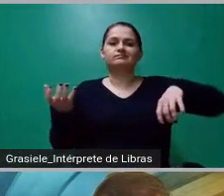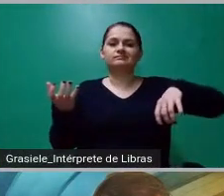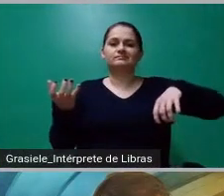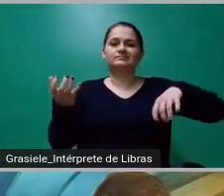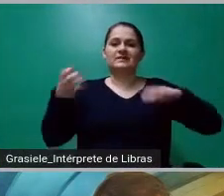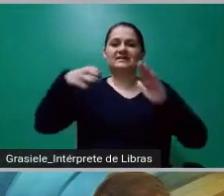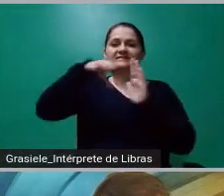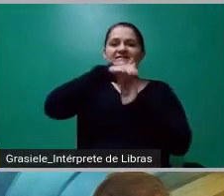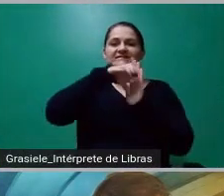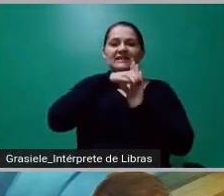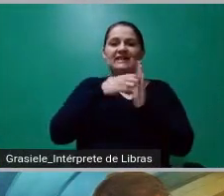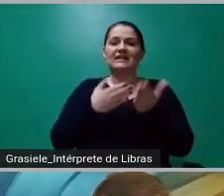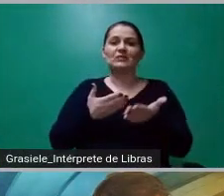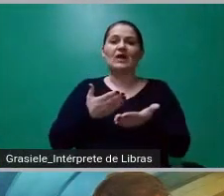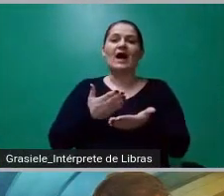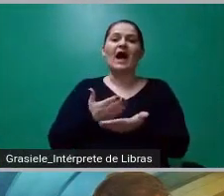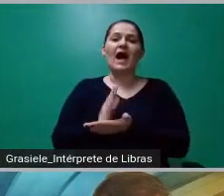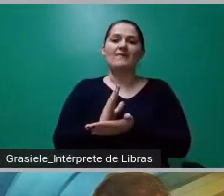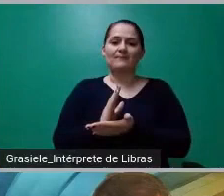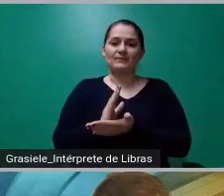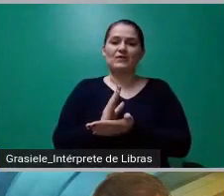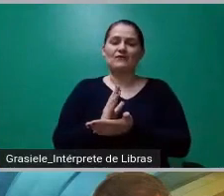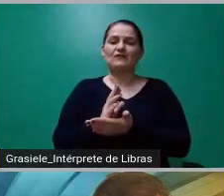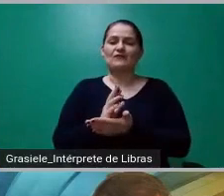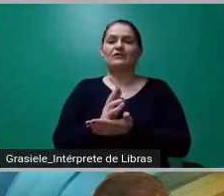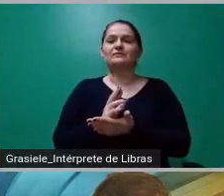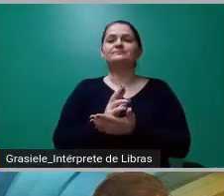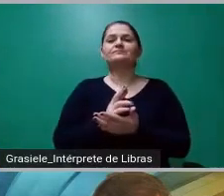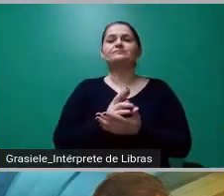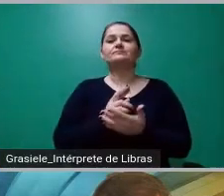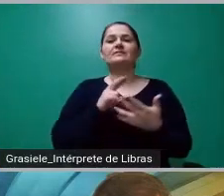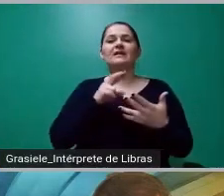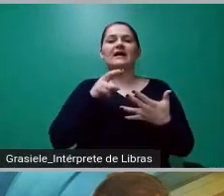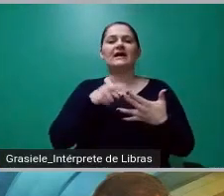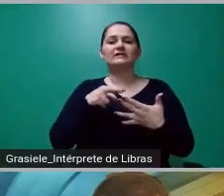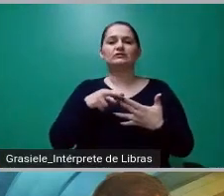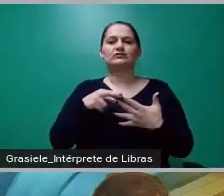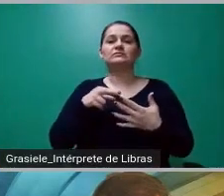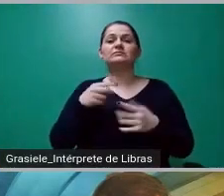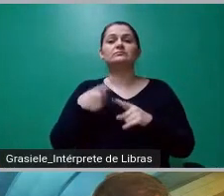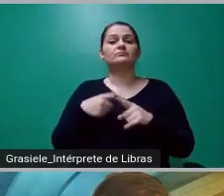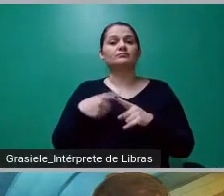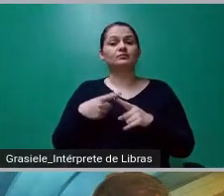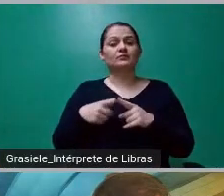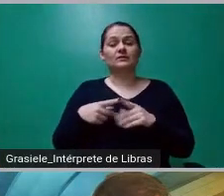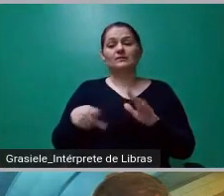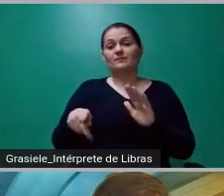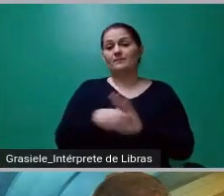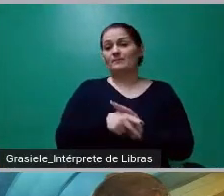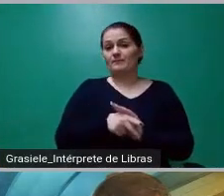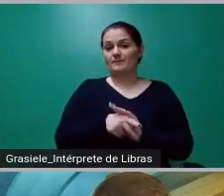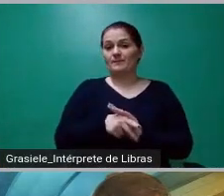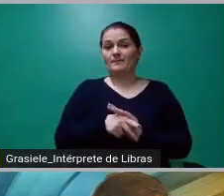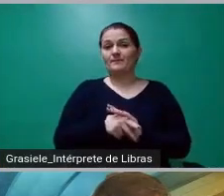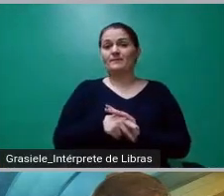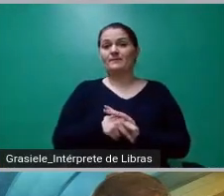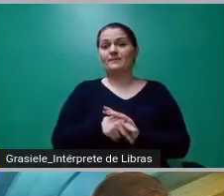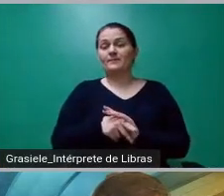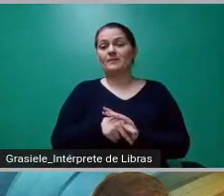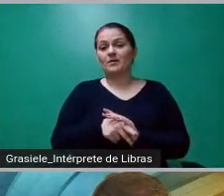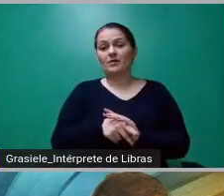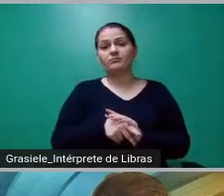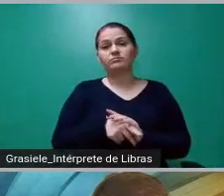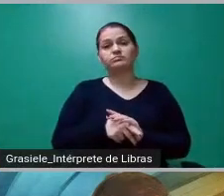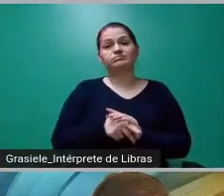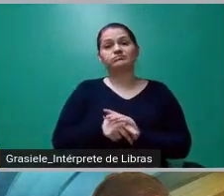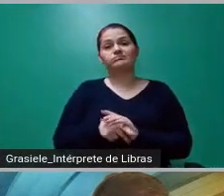que foi usada para respaldar a transformação daqueles 80% da dívida externa, suspeita de prescrição,